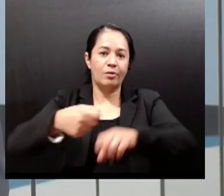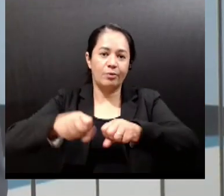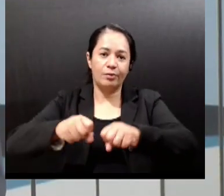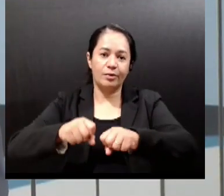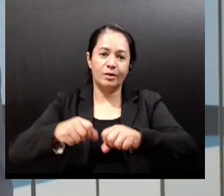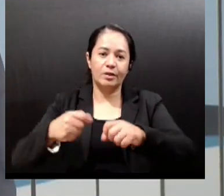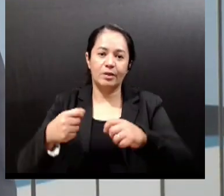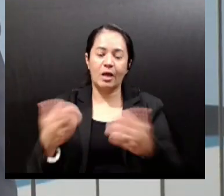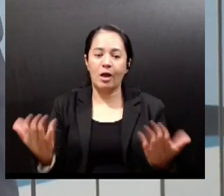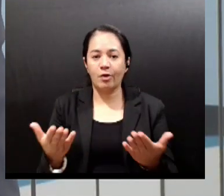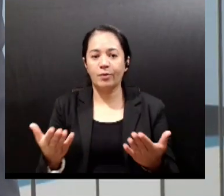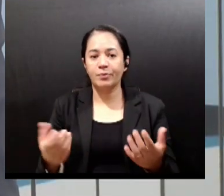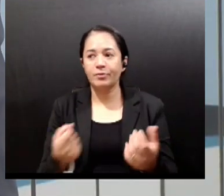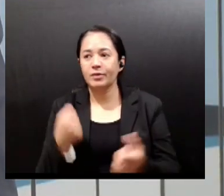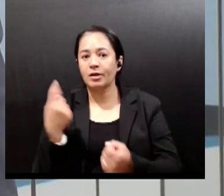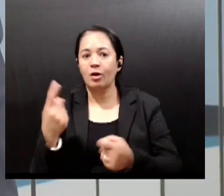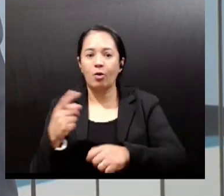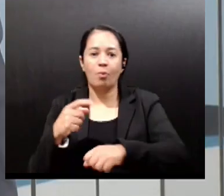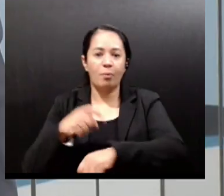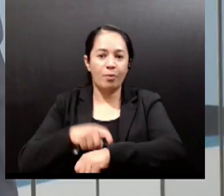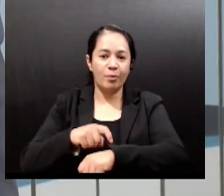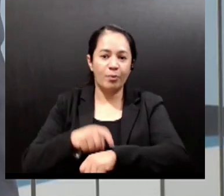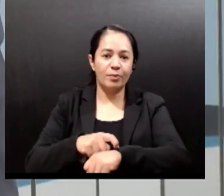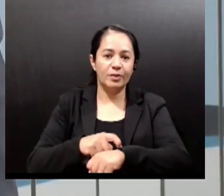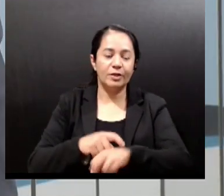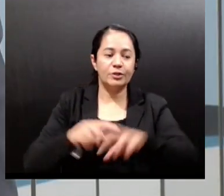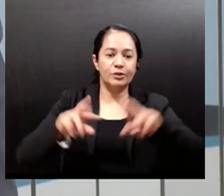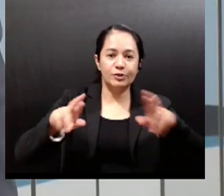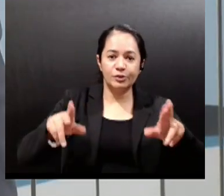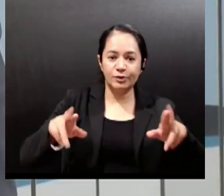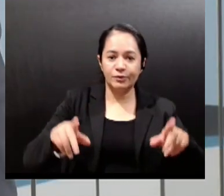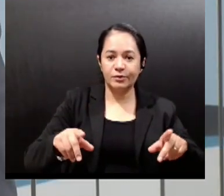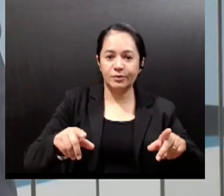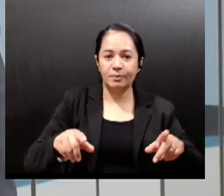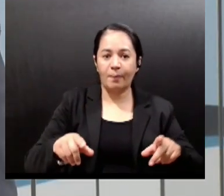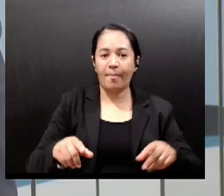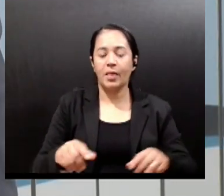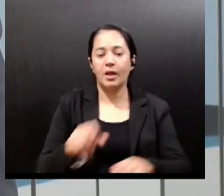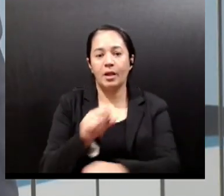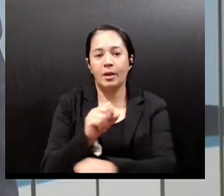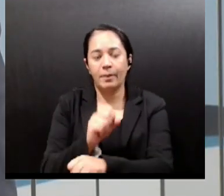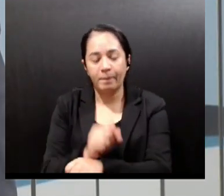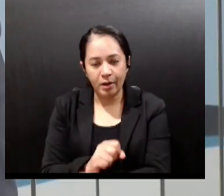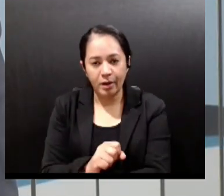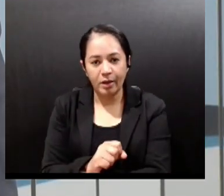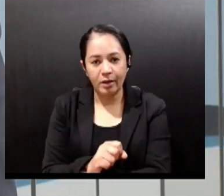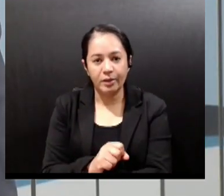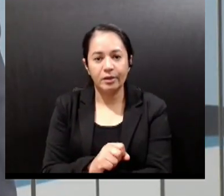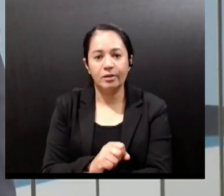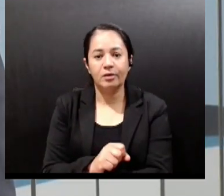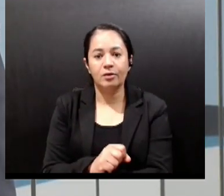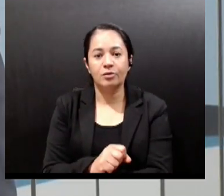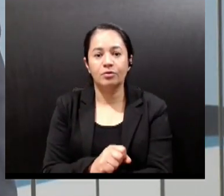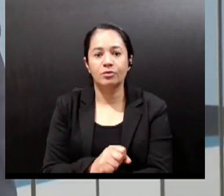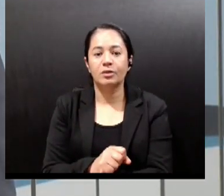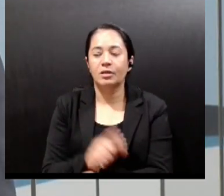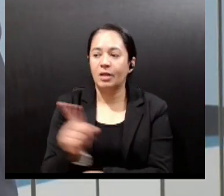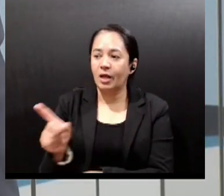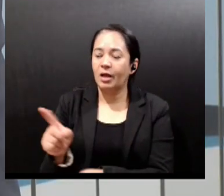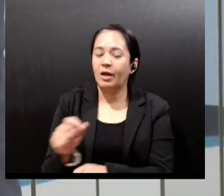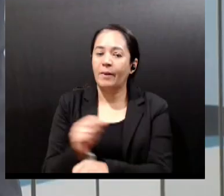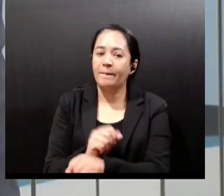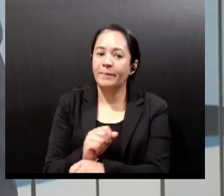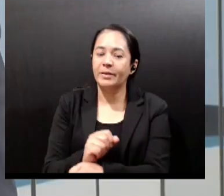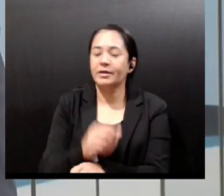um momento diferente, é no momento que ele para, no momento que ele está no posto lá aguardando um cliente ou